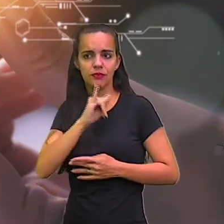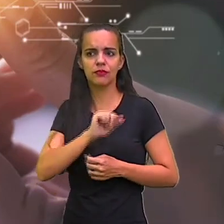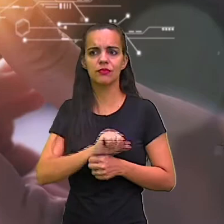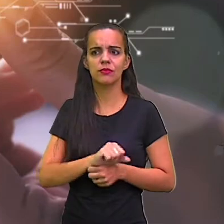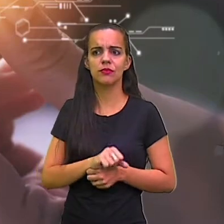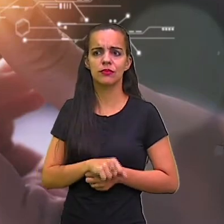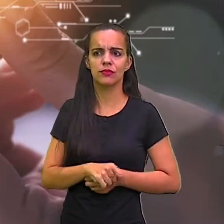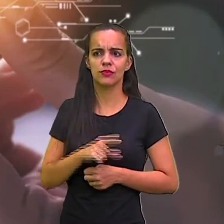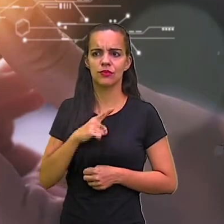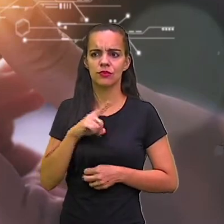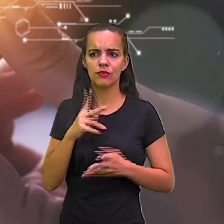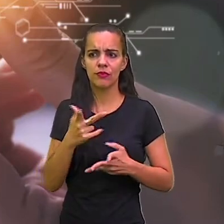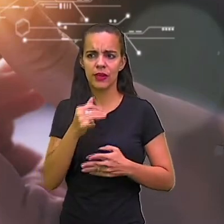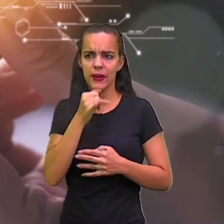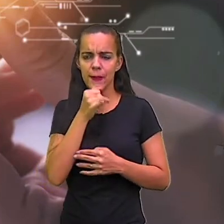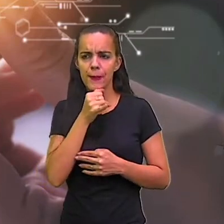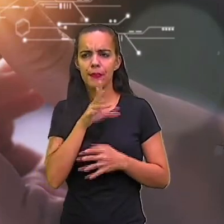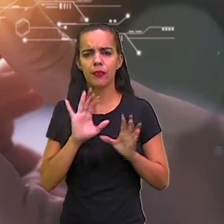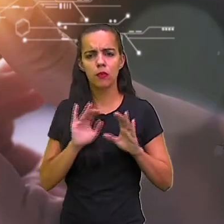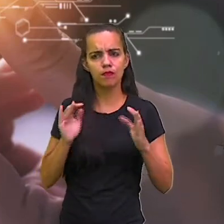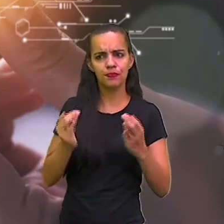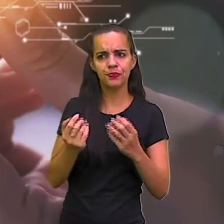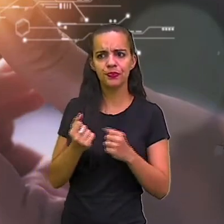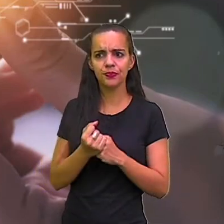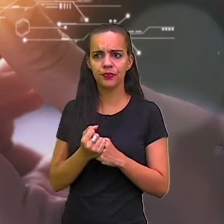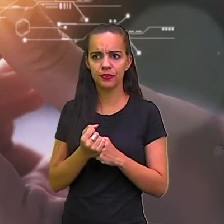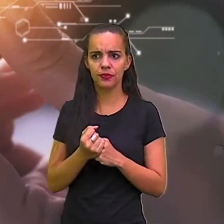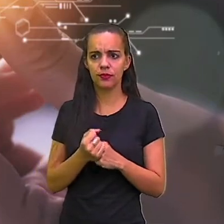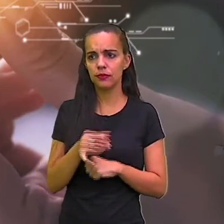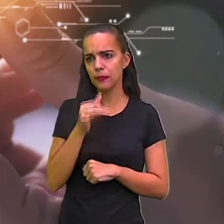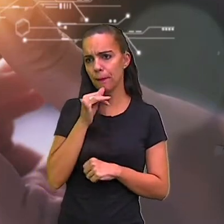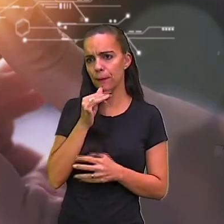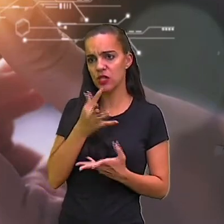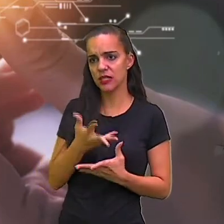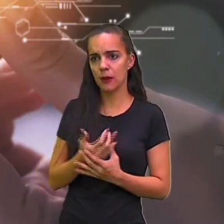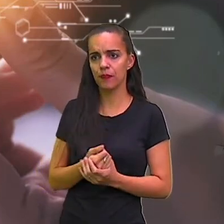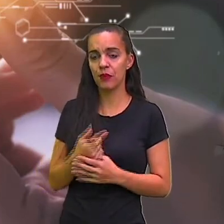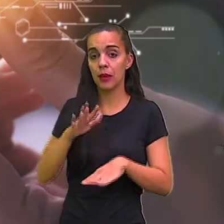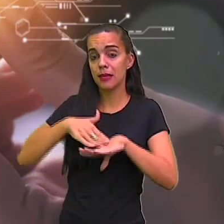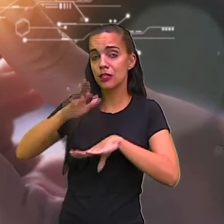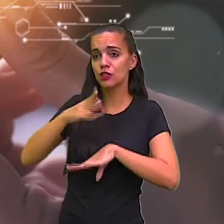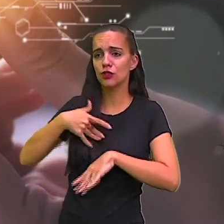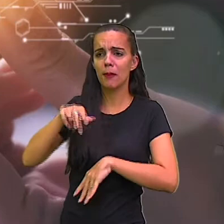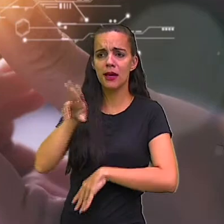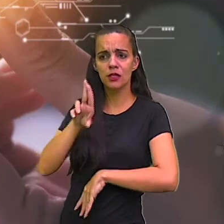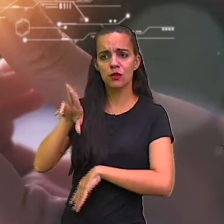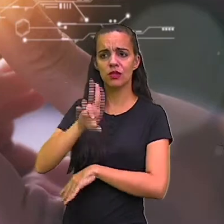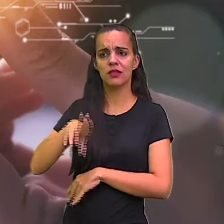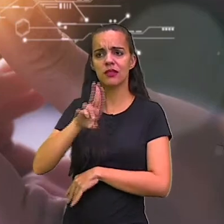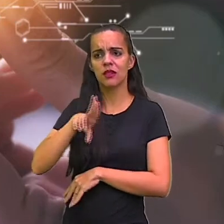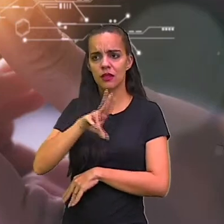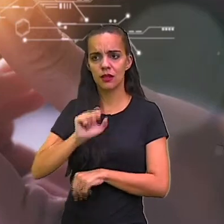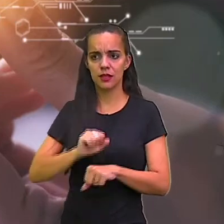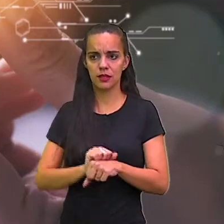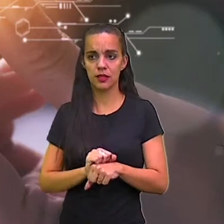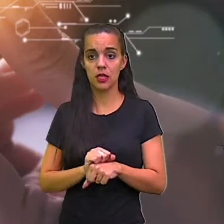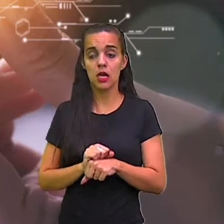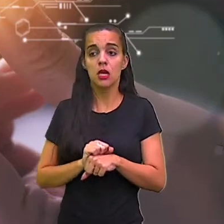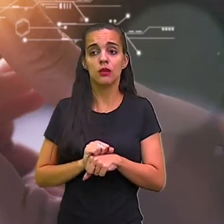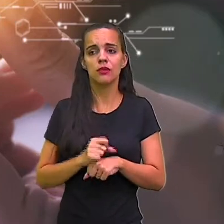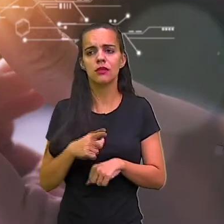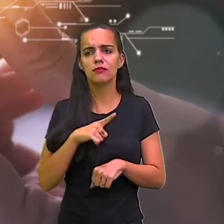é o Júlio contudo a unidade de medida mais utilizada é o kilowatts-hora